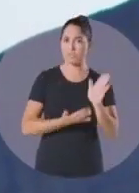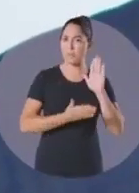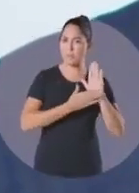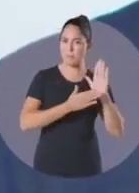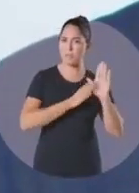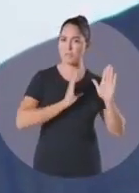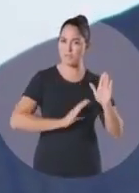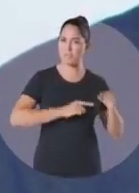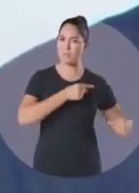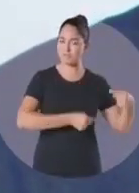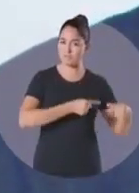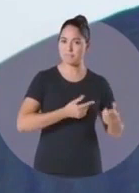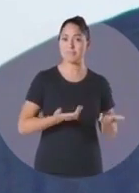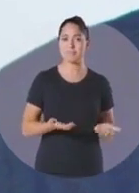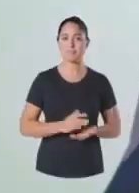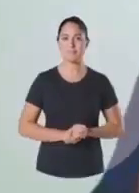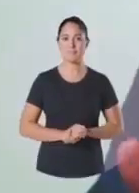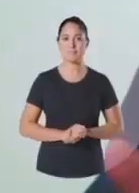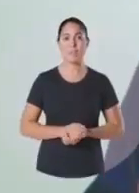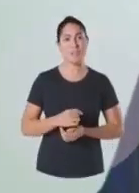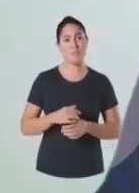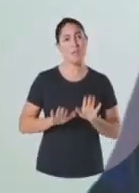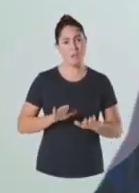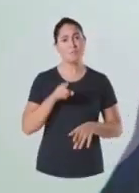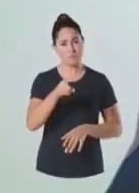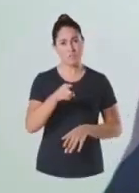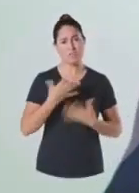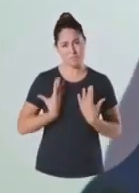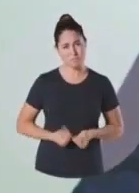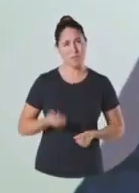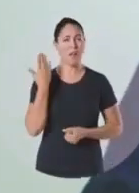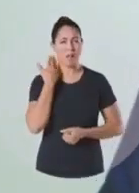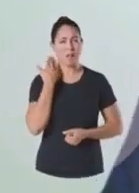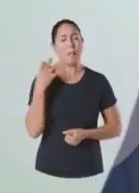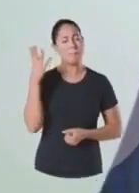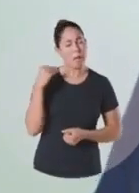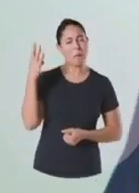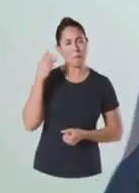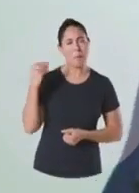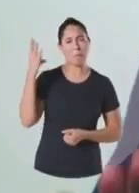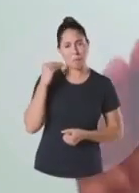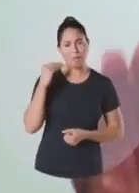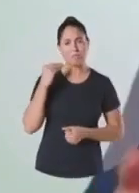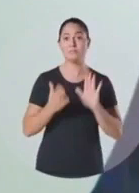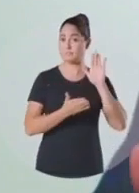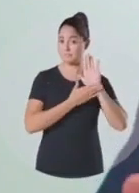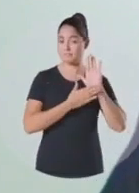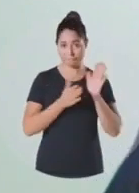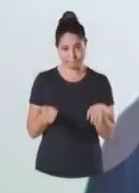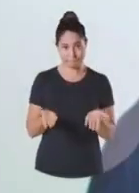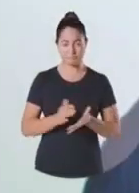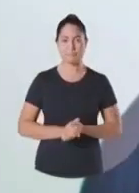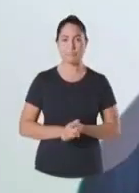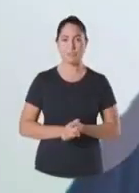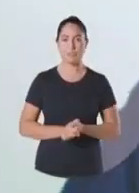em promessa eleitoral? Bom, acho que você deve estar um pouco cansado do blá blá blá e das promessas